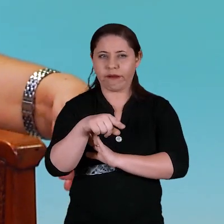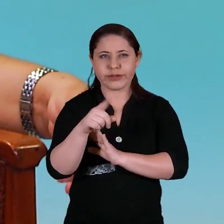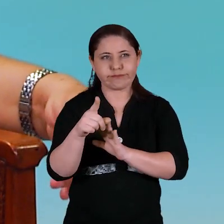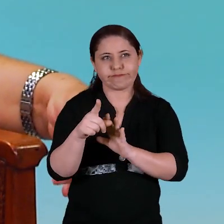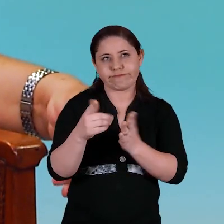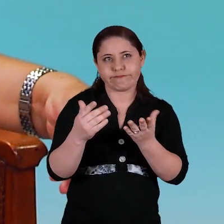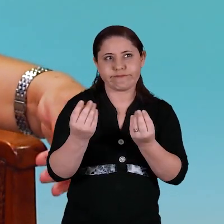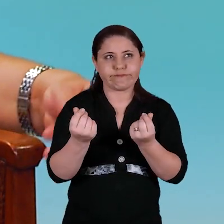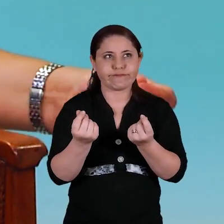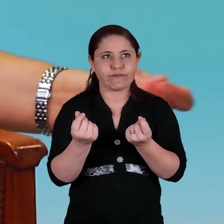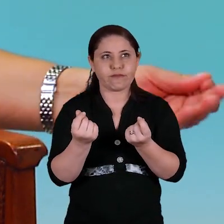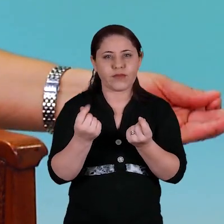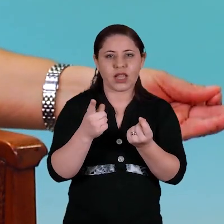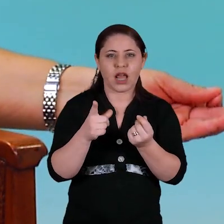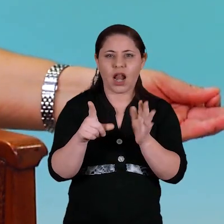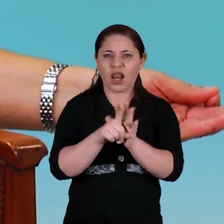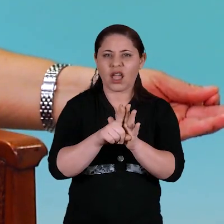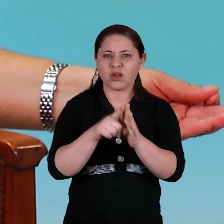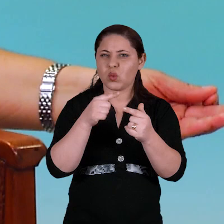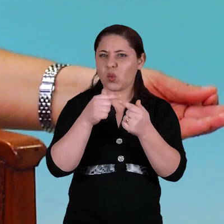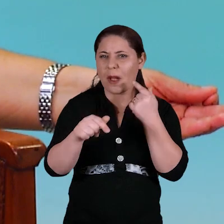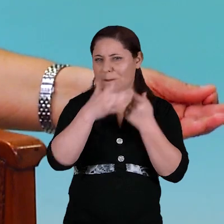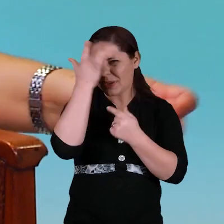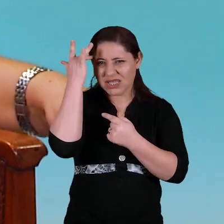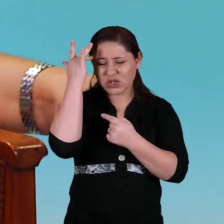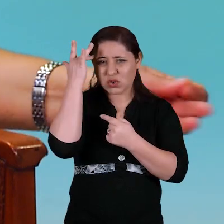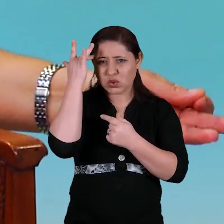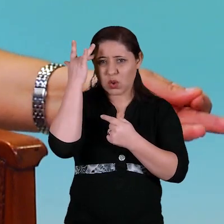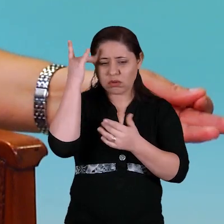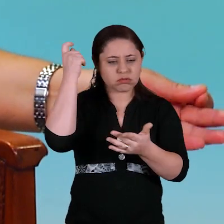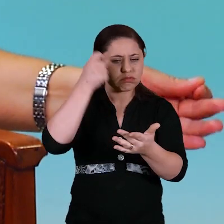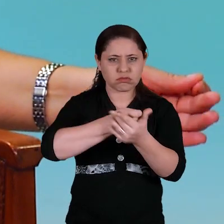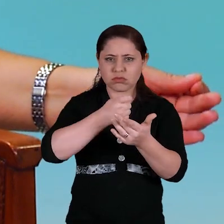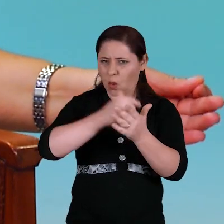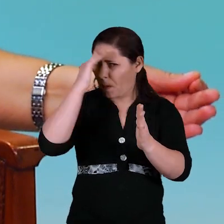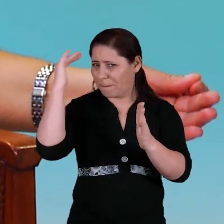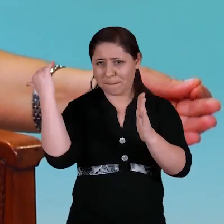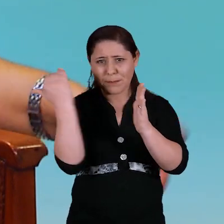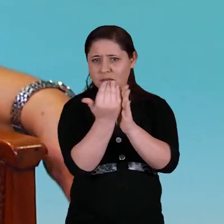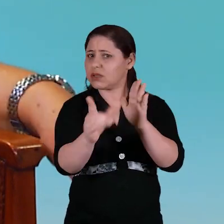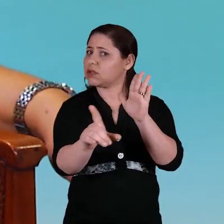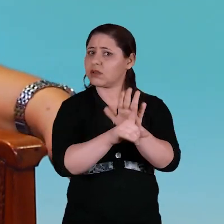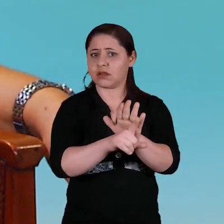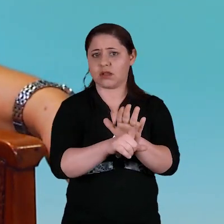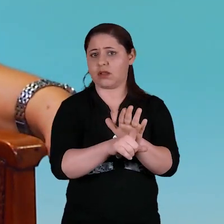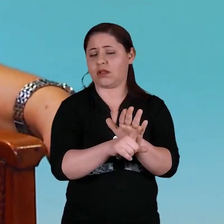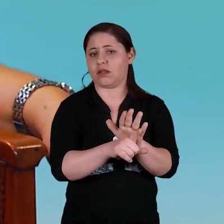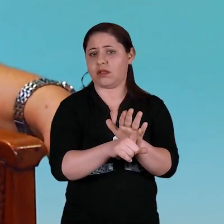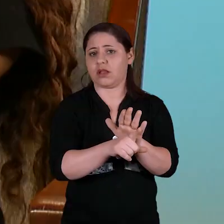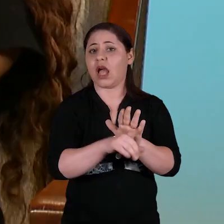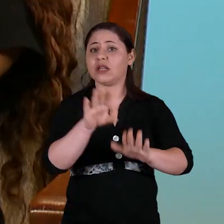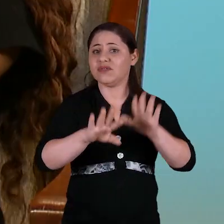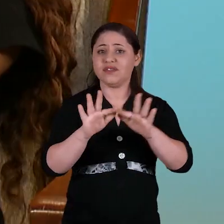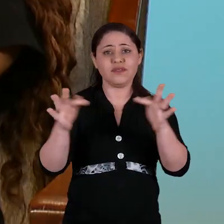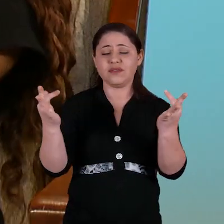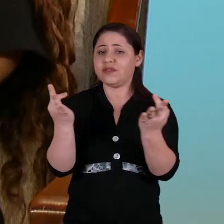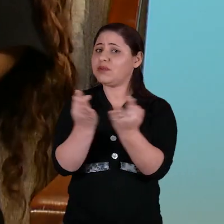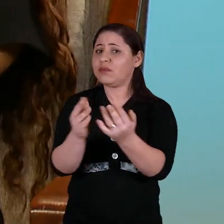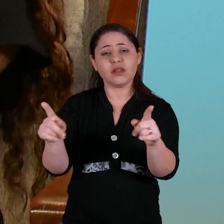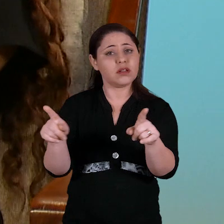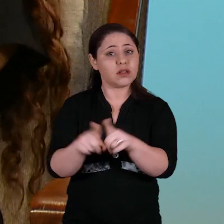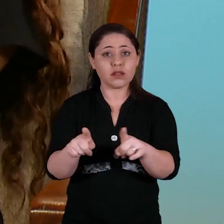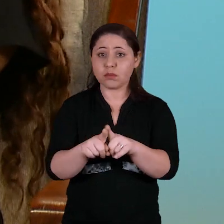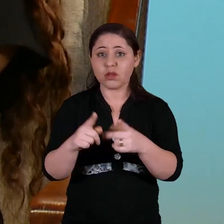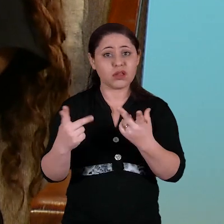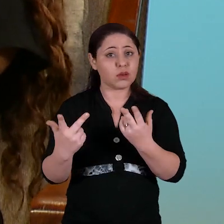assim, descumprida mesmo, né? Tem muitos aspectos que é descumprida. Às vezes até pela própria família,